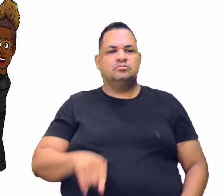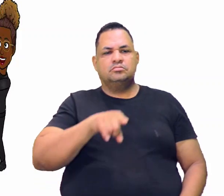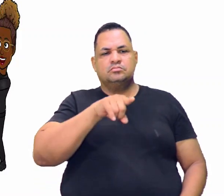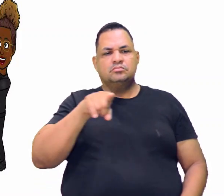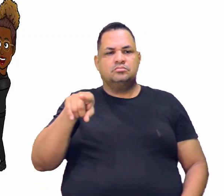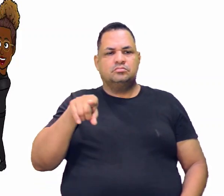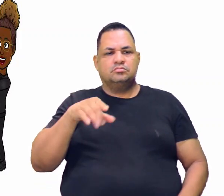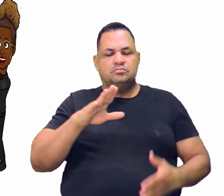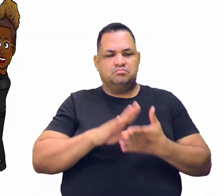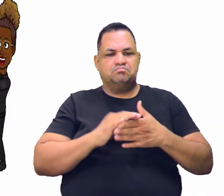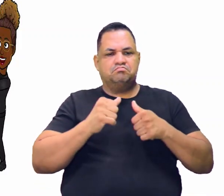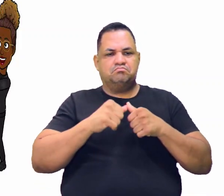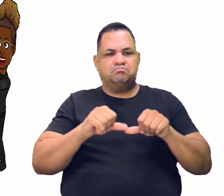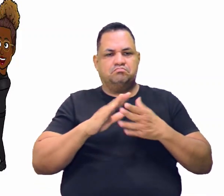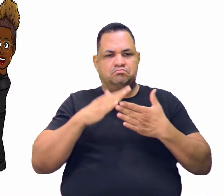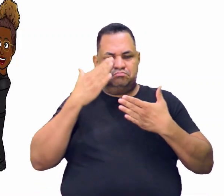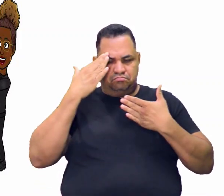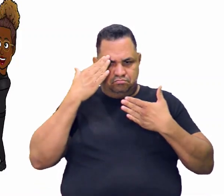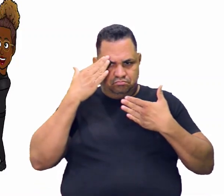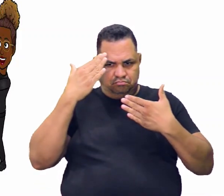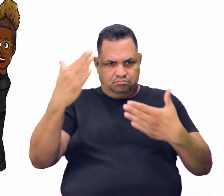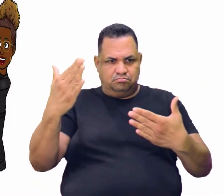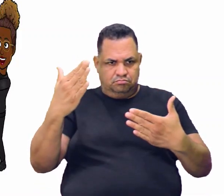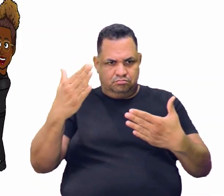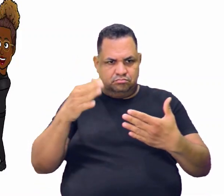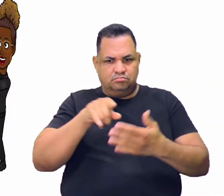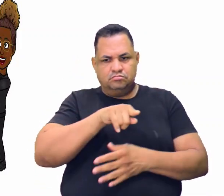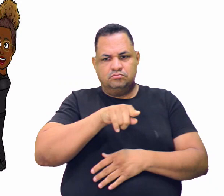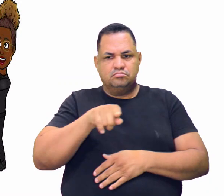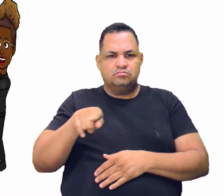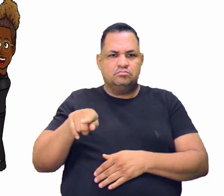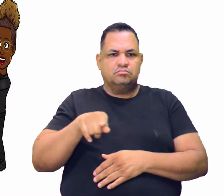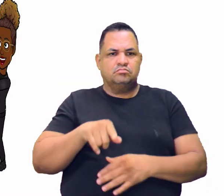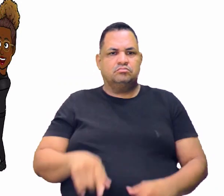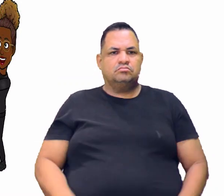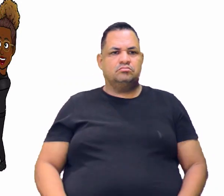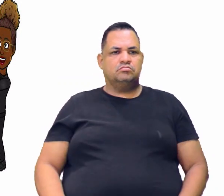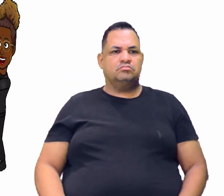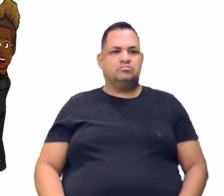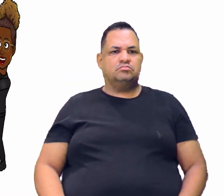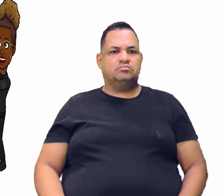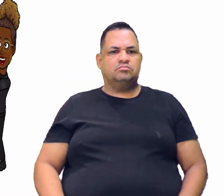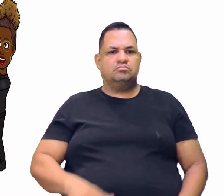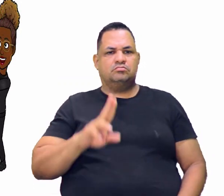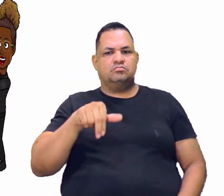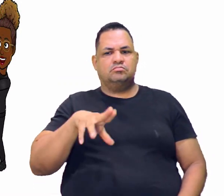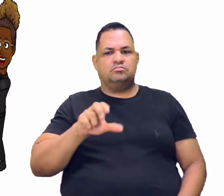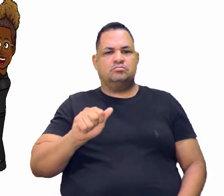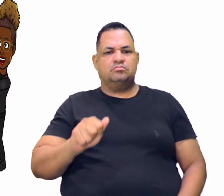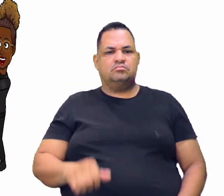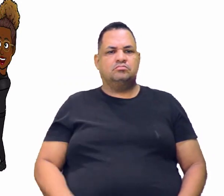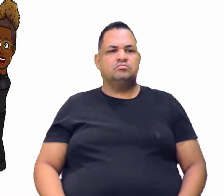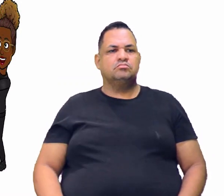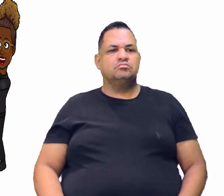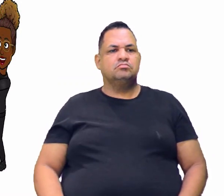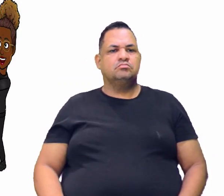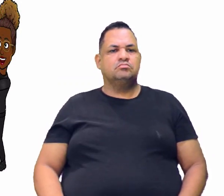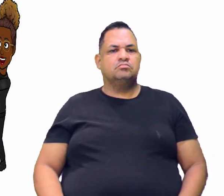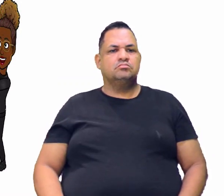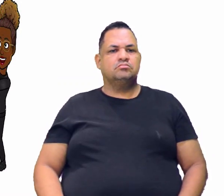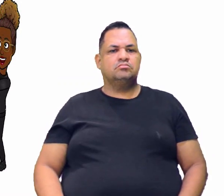Eles ficaram agradecidos, ou melhor, eles ficaram agradecidos, amadinha? Nunca! Vamos lá, eles